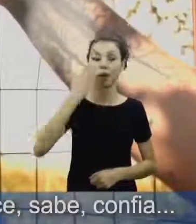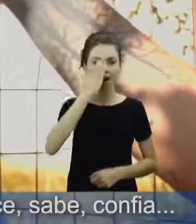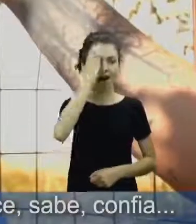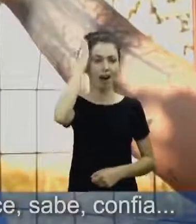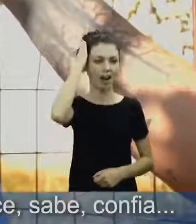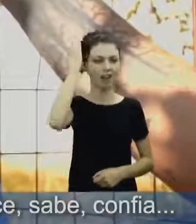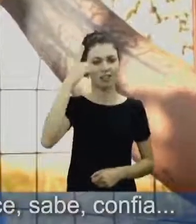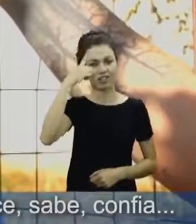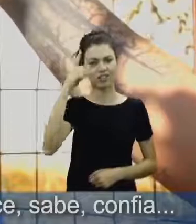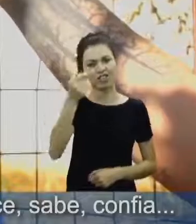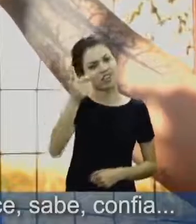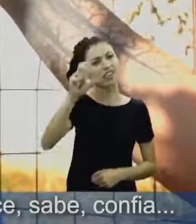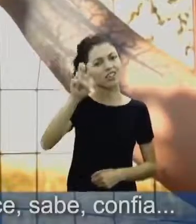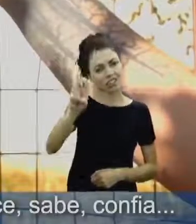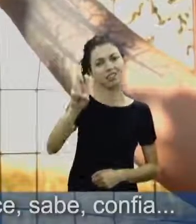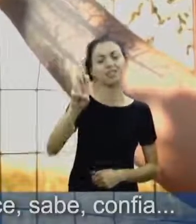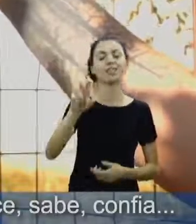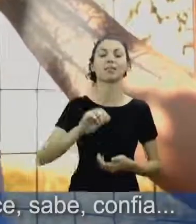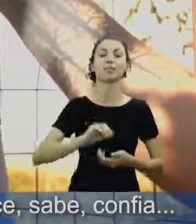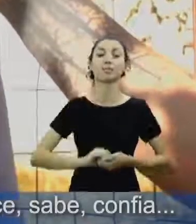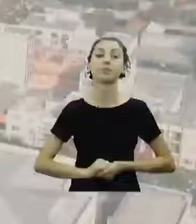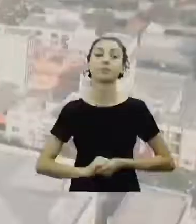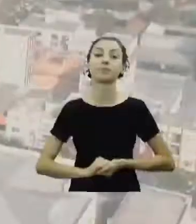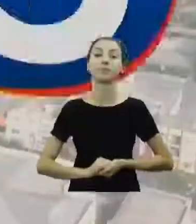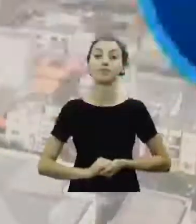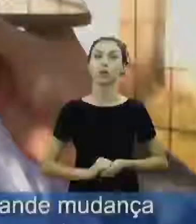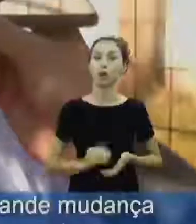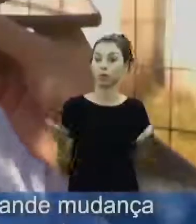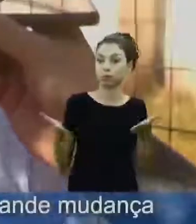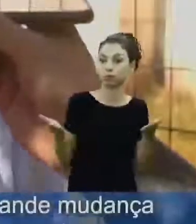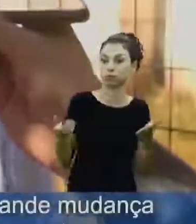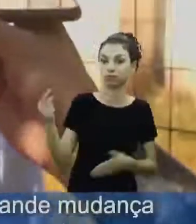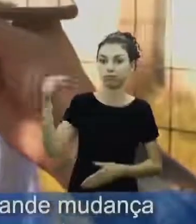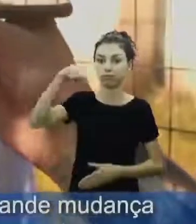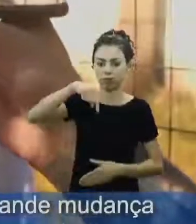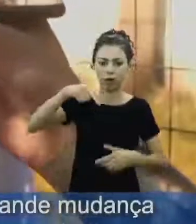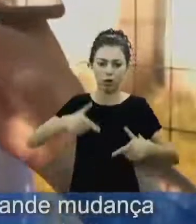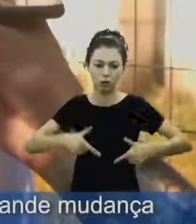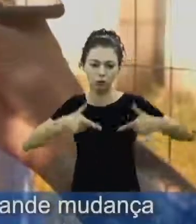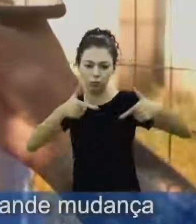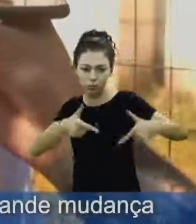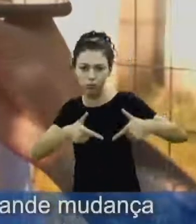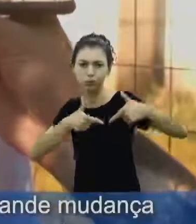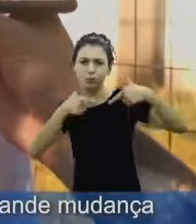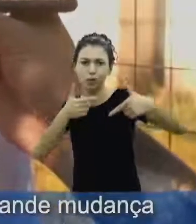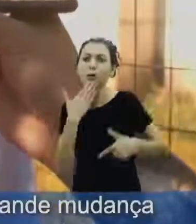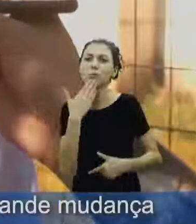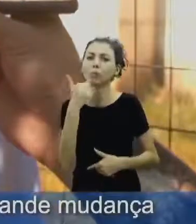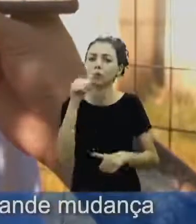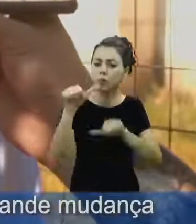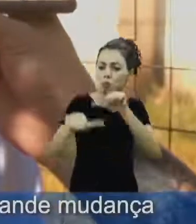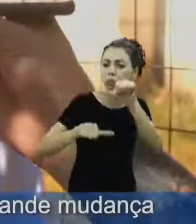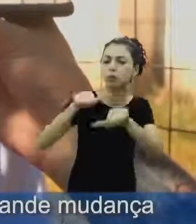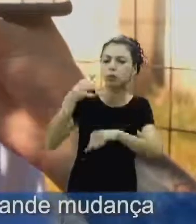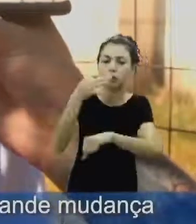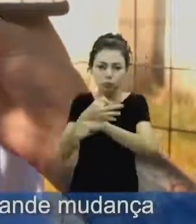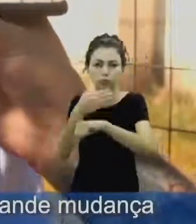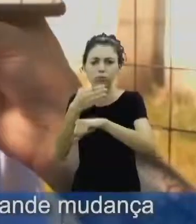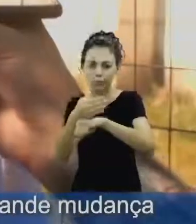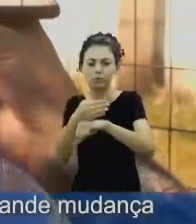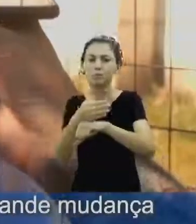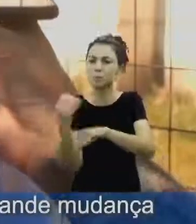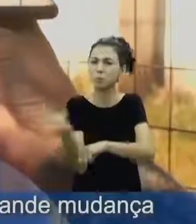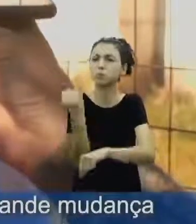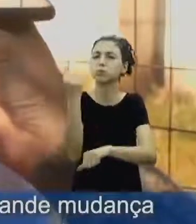o Aires é 15 e no dia 15 a gente está com o 15. Estamos aí na luta por essa mudança